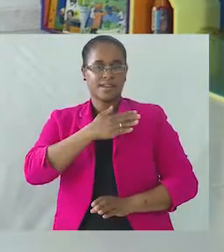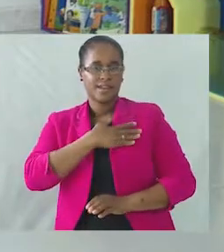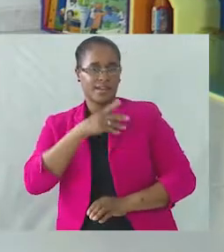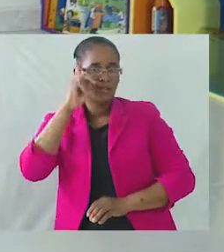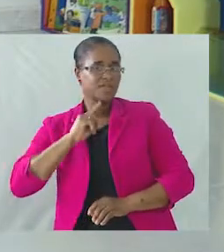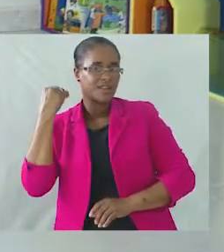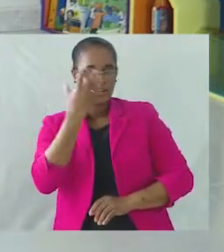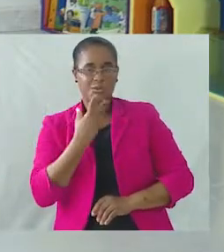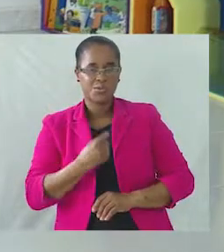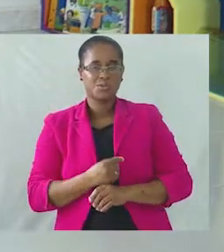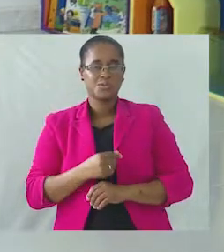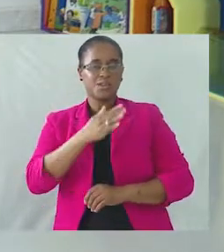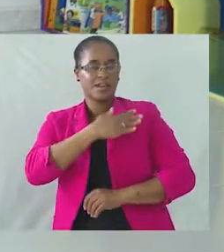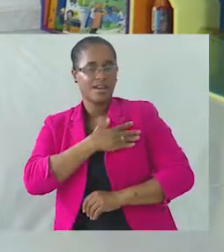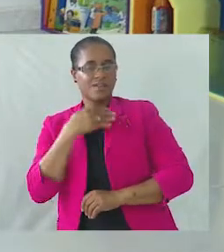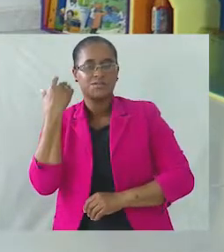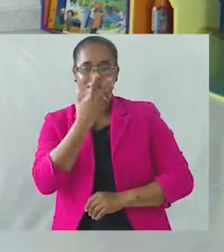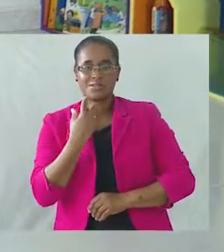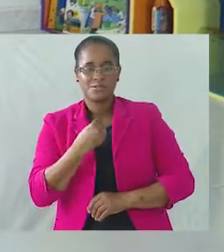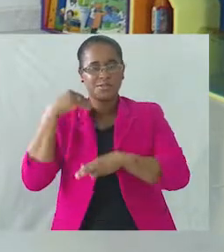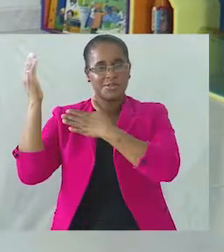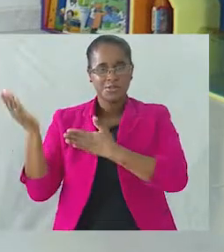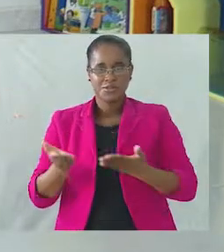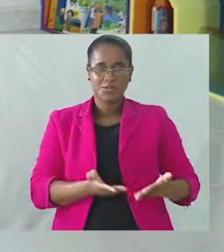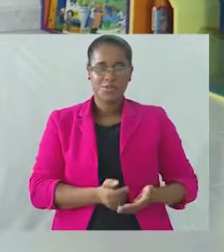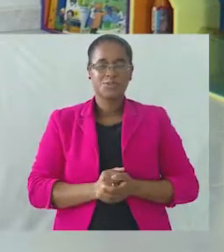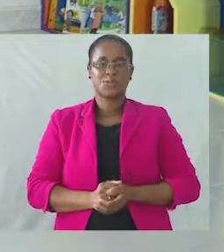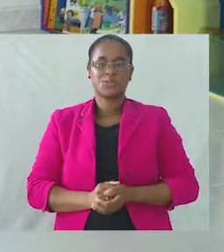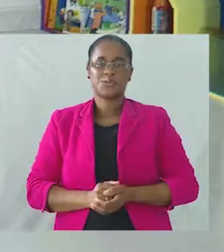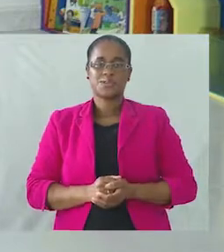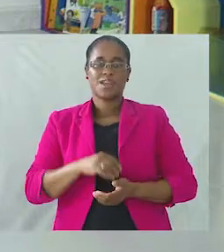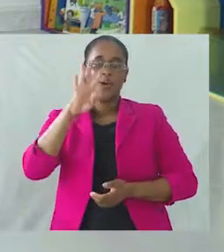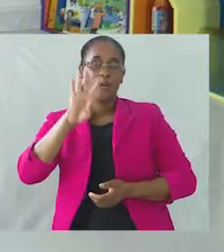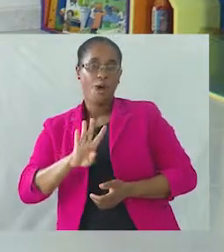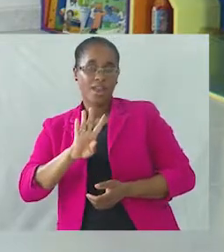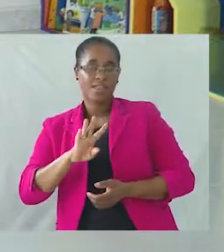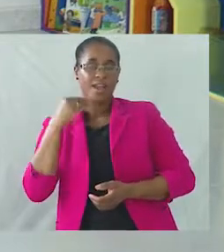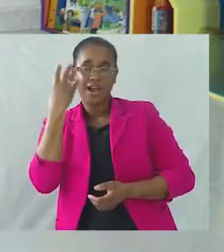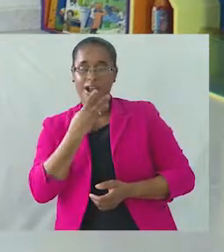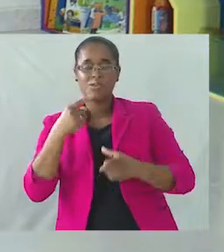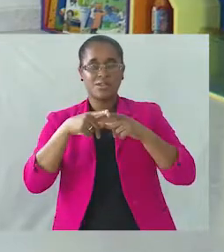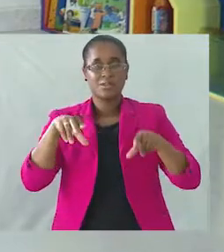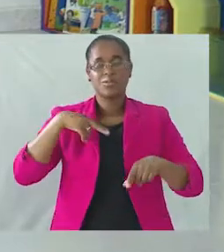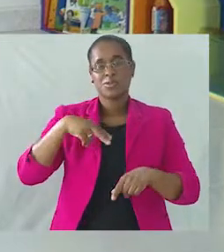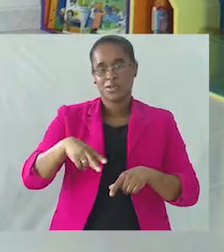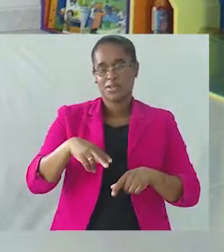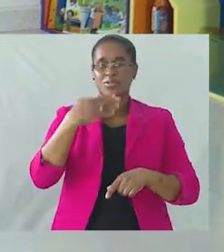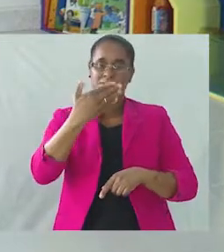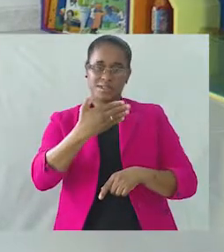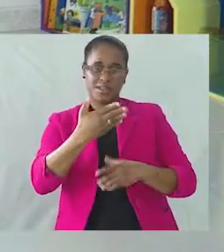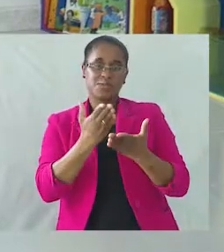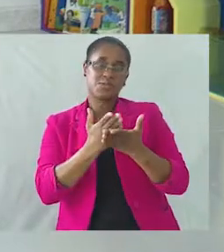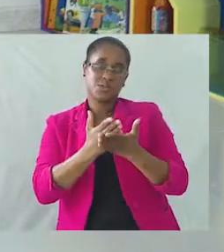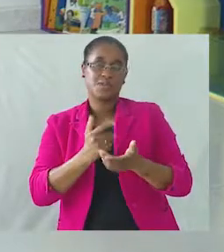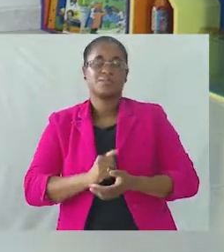Caras alunas, caros alunos, sejam bem-vindos à quarta aula de língua portuguesa do 7º